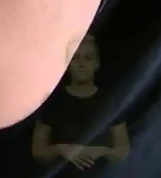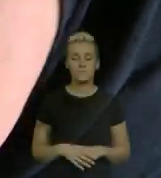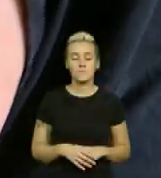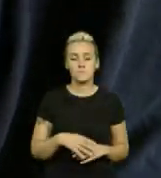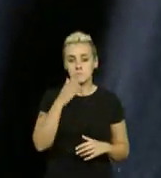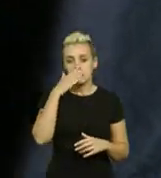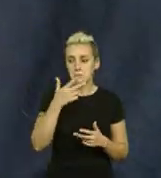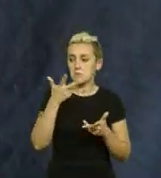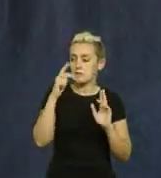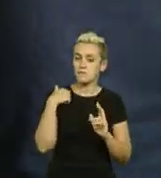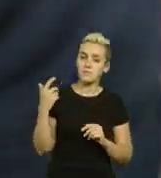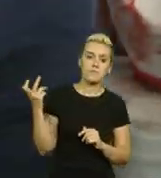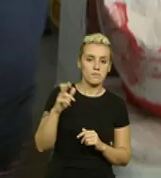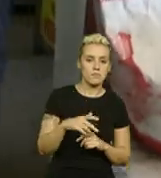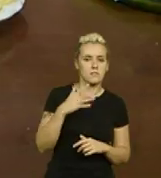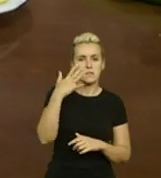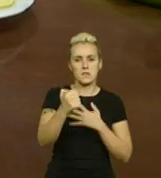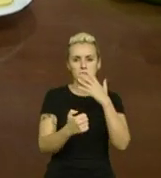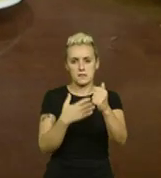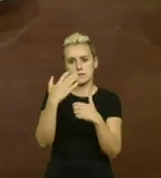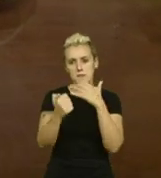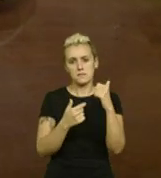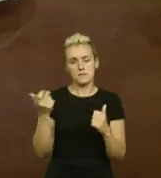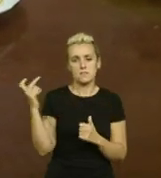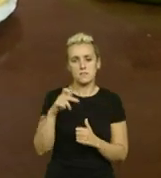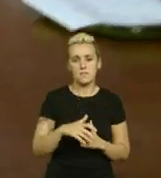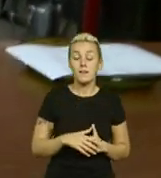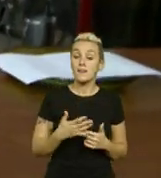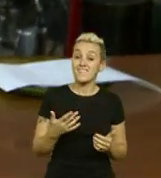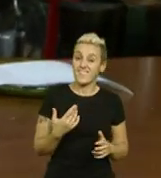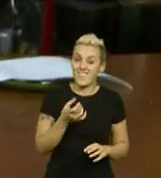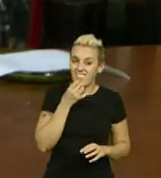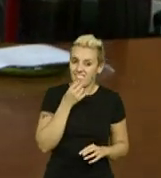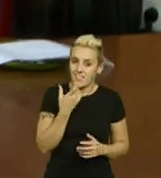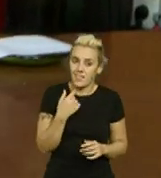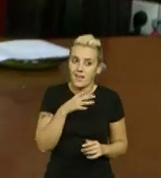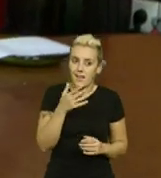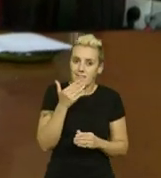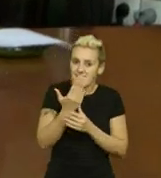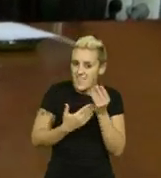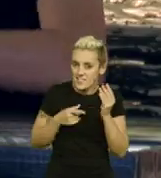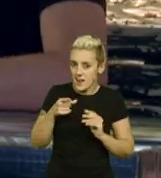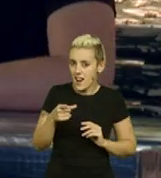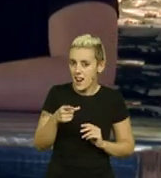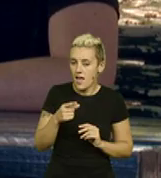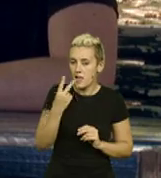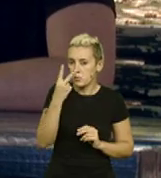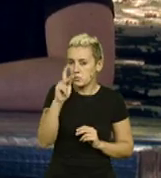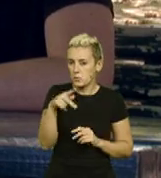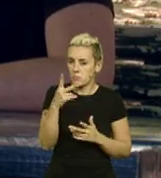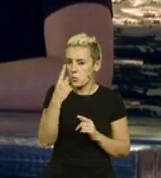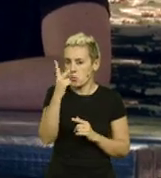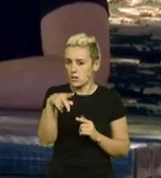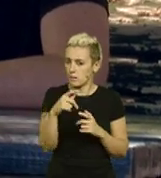eu posso vir aqui e falar que em 15 dias local shopping é tático que eu falei que aquela cesinha que é claro aqui é dez